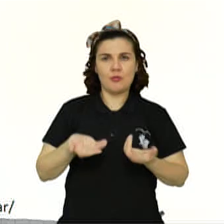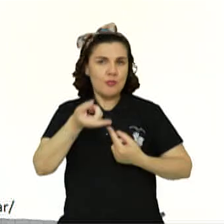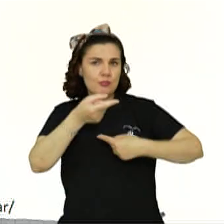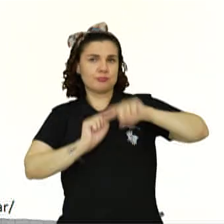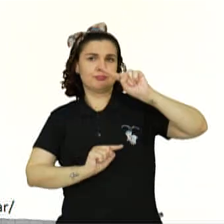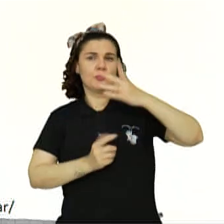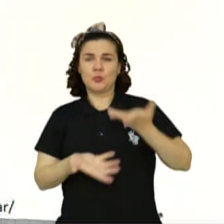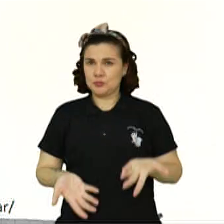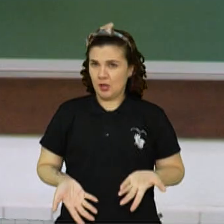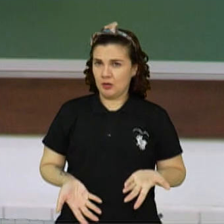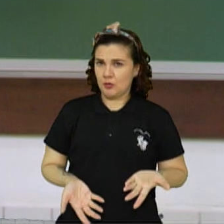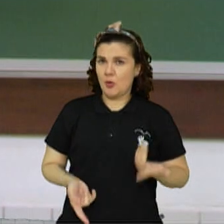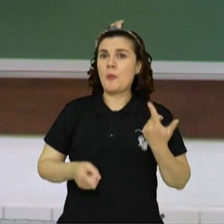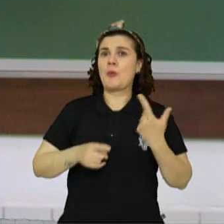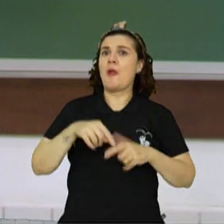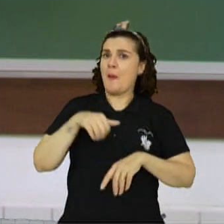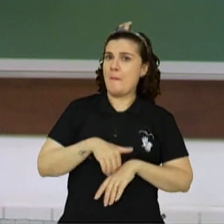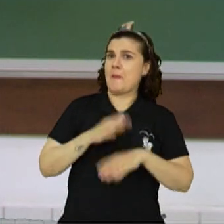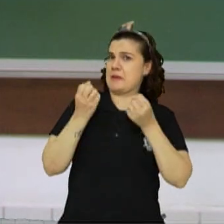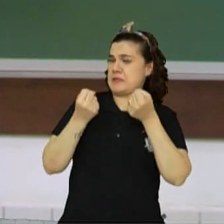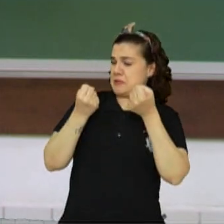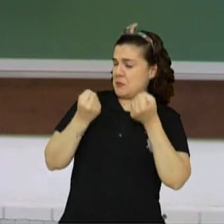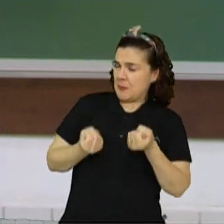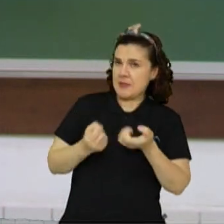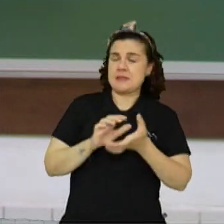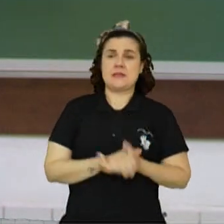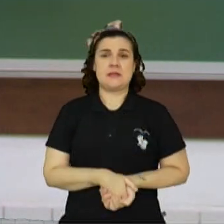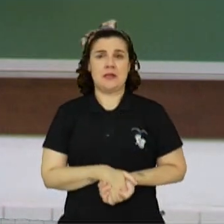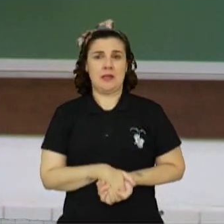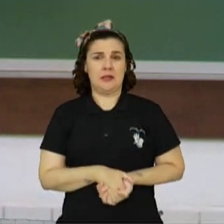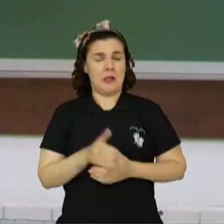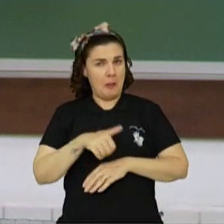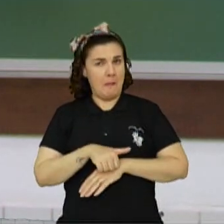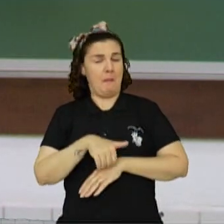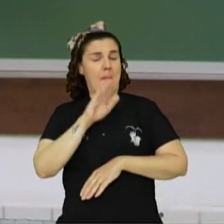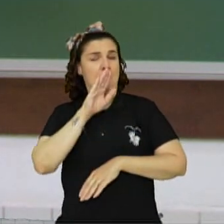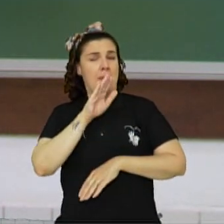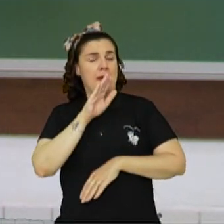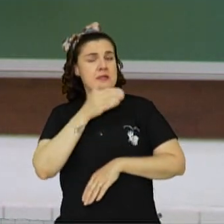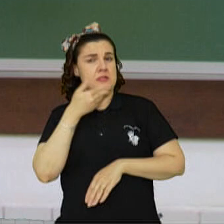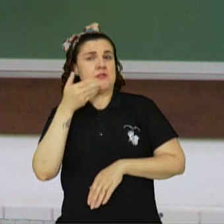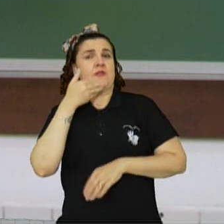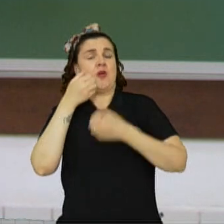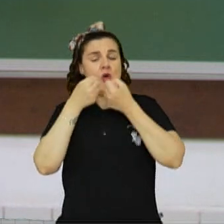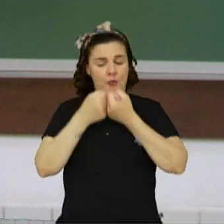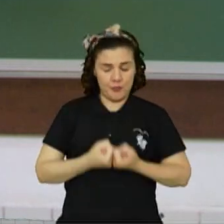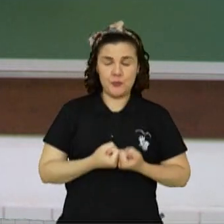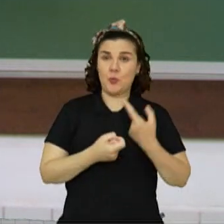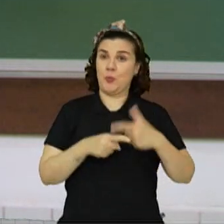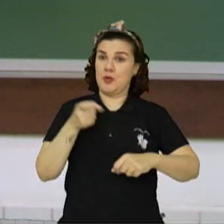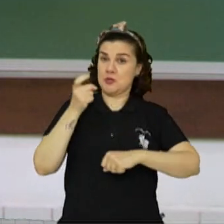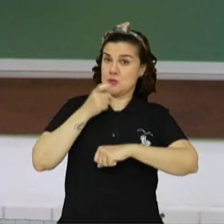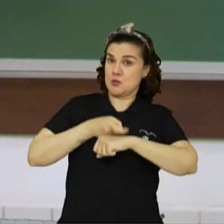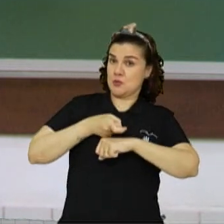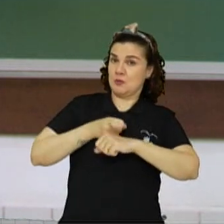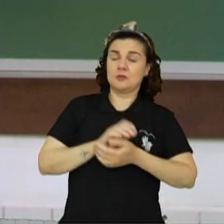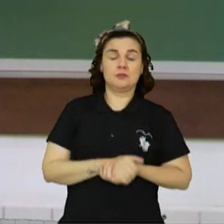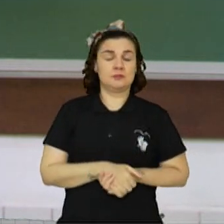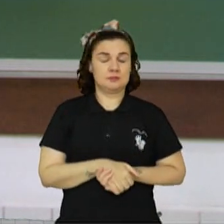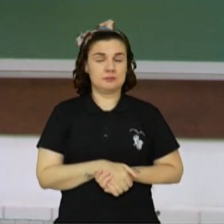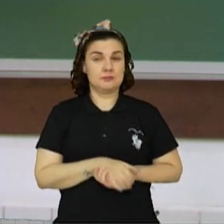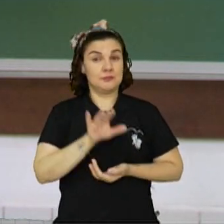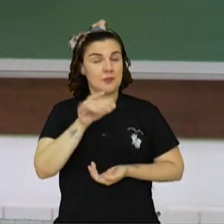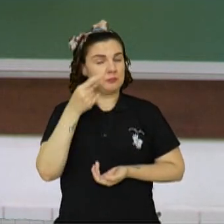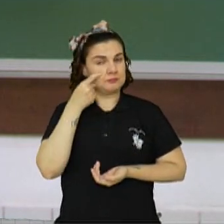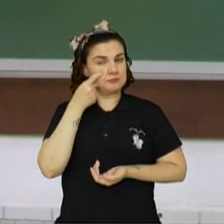contrário? Ela não ficaria mais pesada? Ela não teria maior condições de afundar quando chega no estado sólido? Então